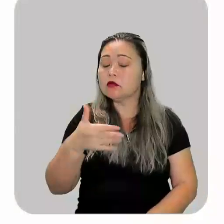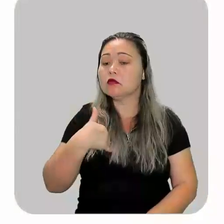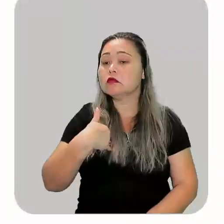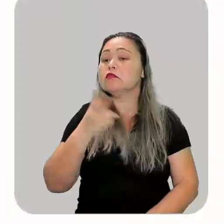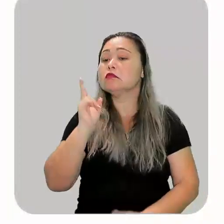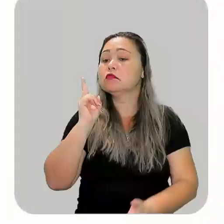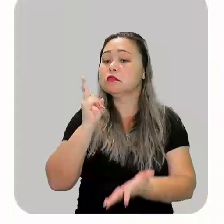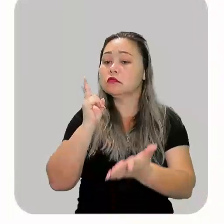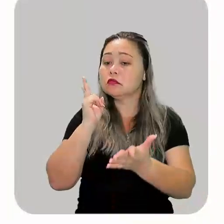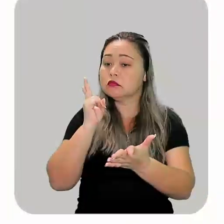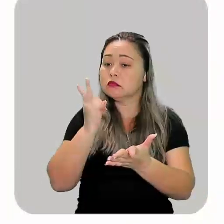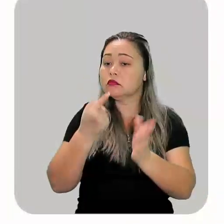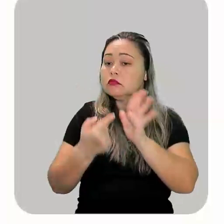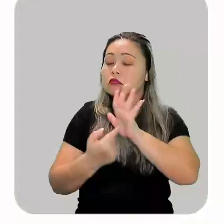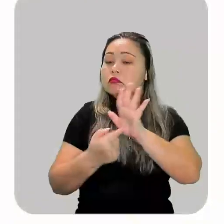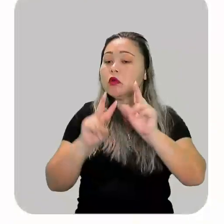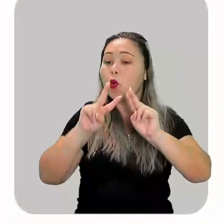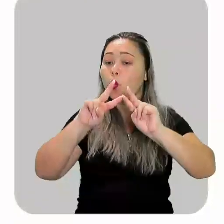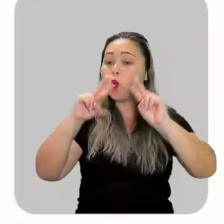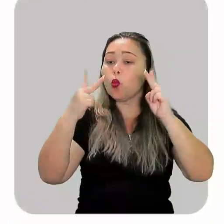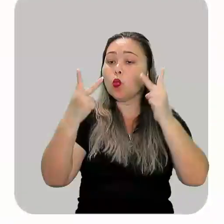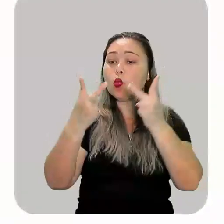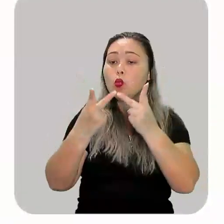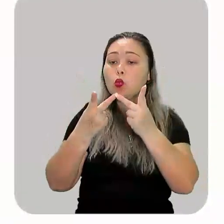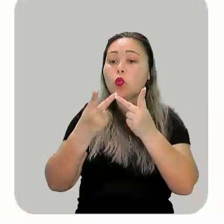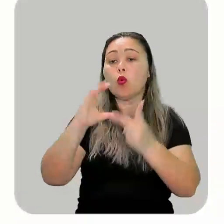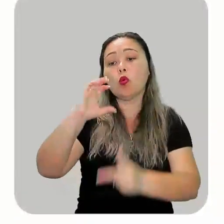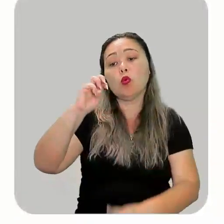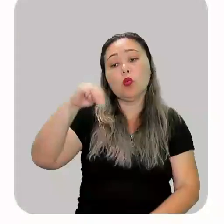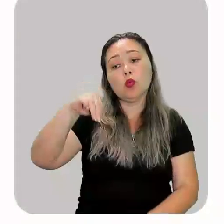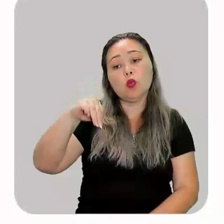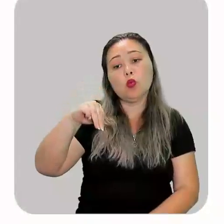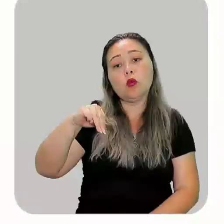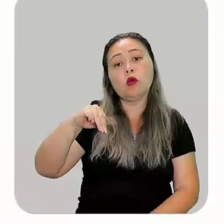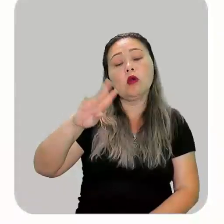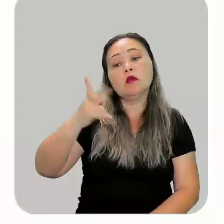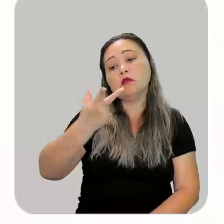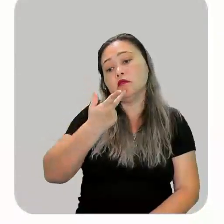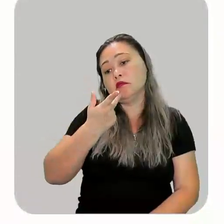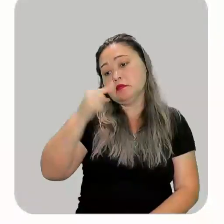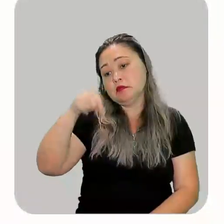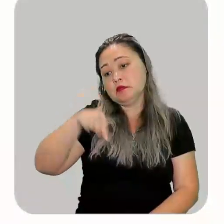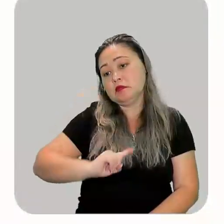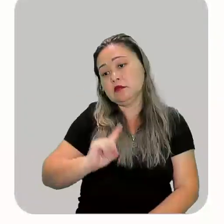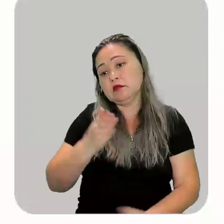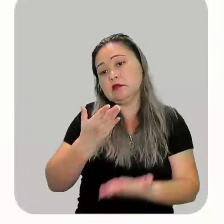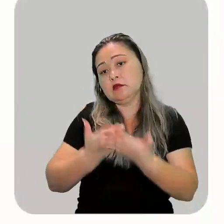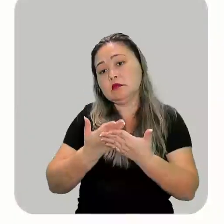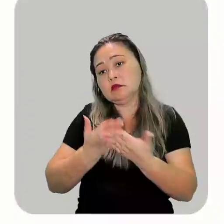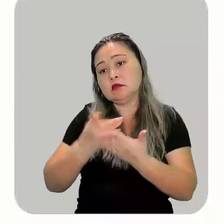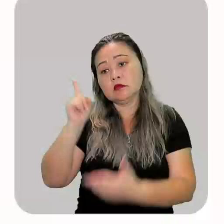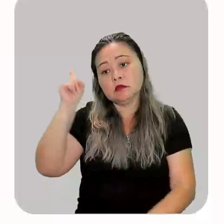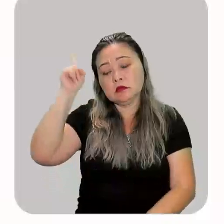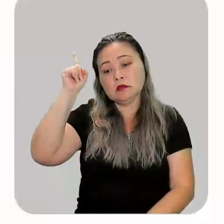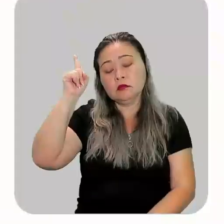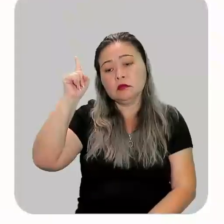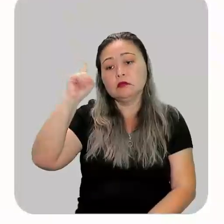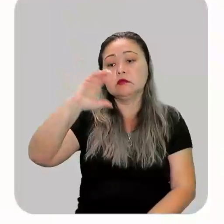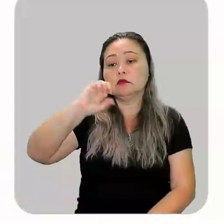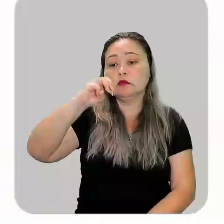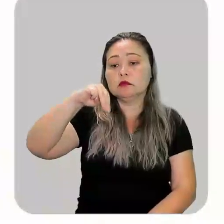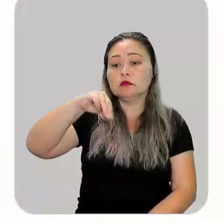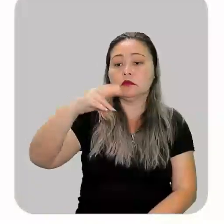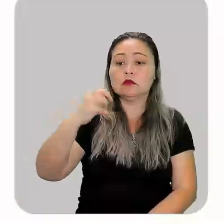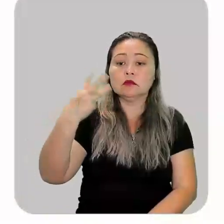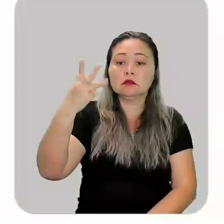que é para considerar o volume em centímetros cúbicos. E nós já falamos em aula para vocês que existe